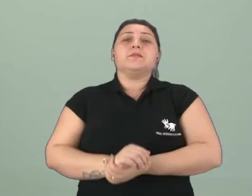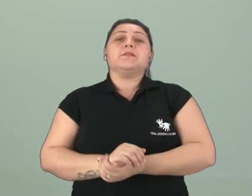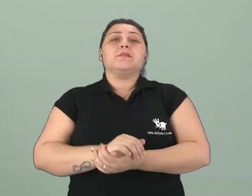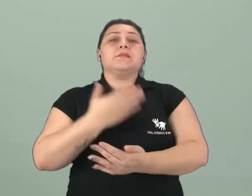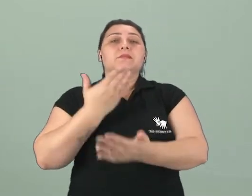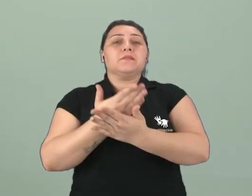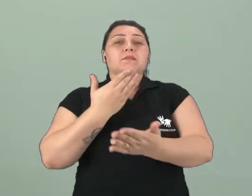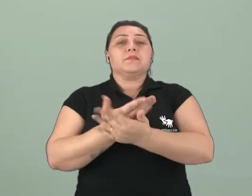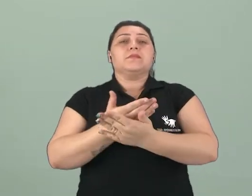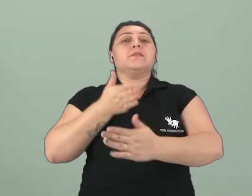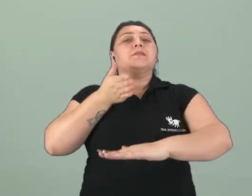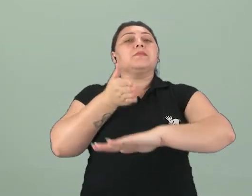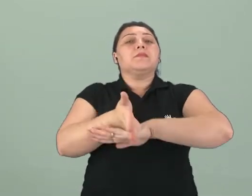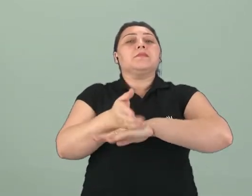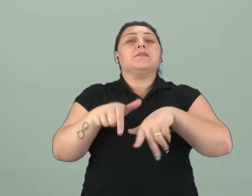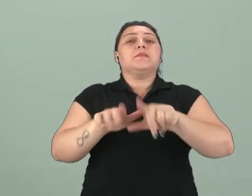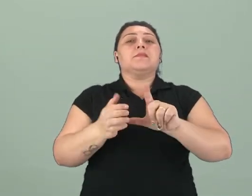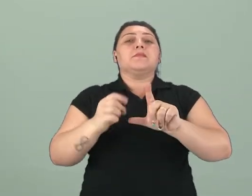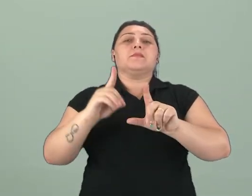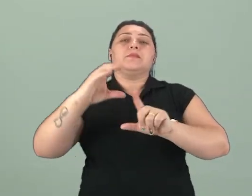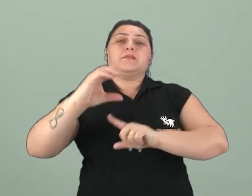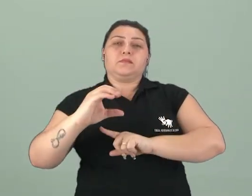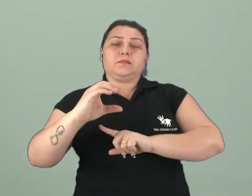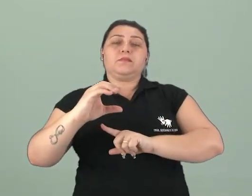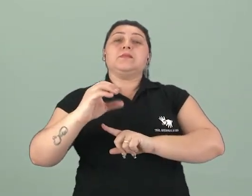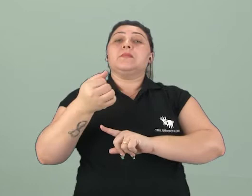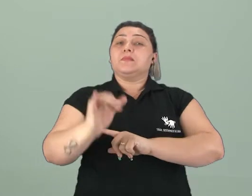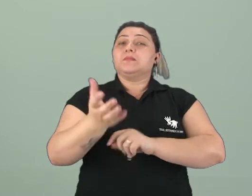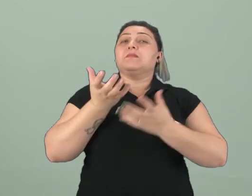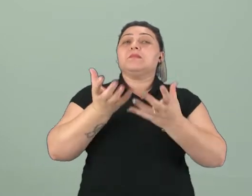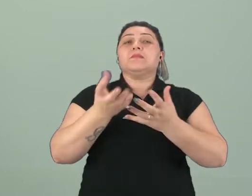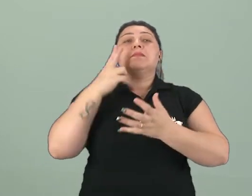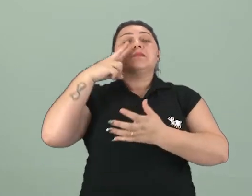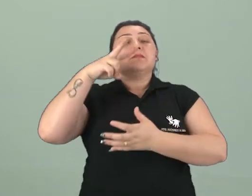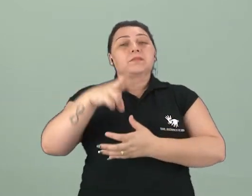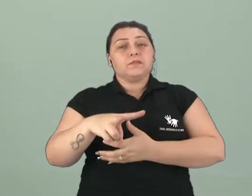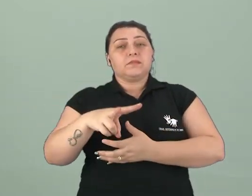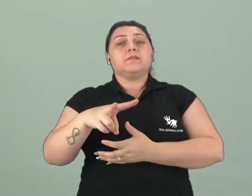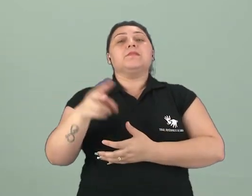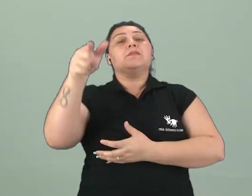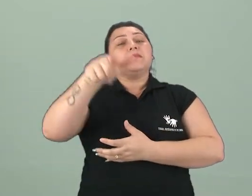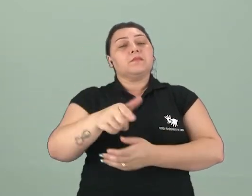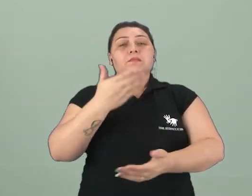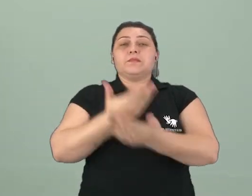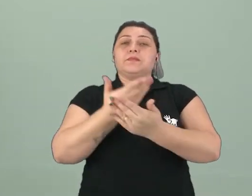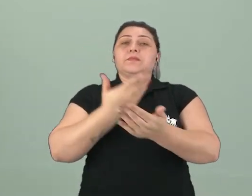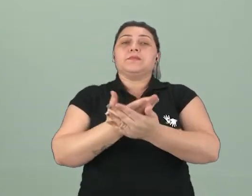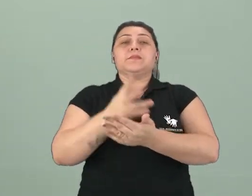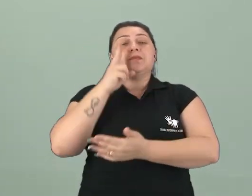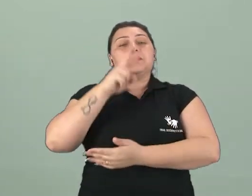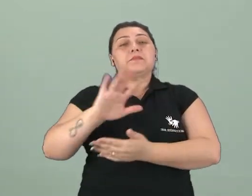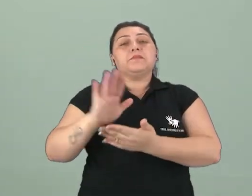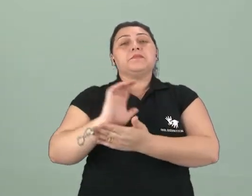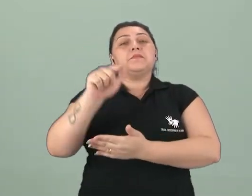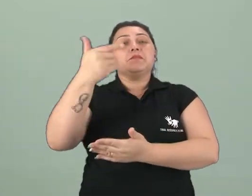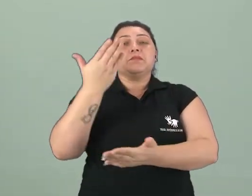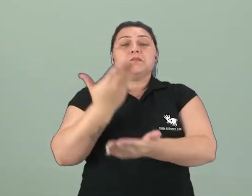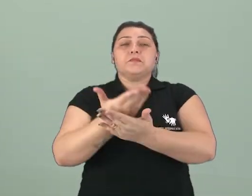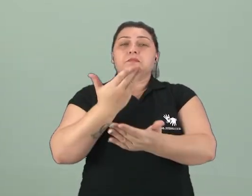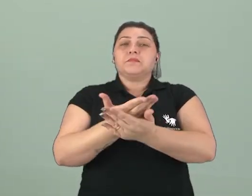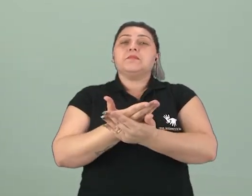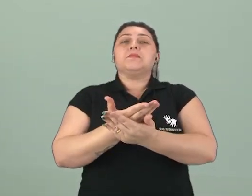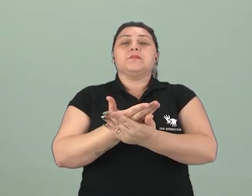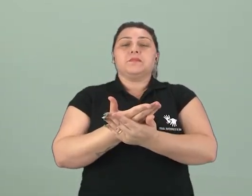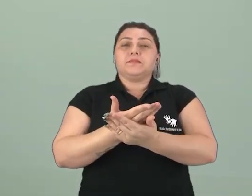aulas estão todas disponíveis na plataforma Educ. Se você quiser reassistir essa aula ou ver alguma outra aula que foi dada,